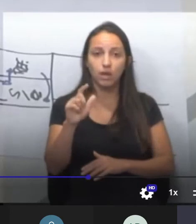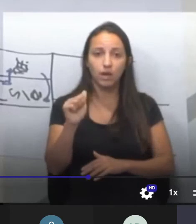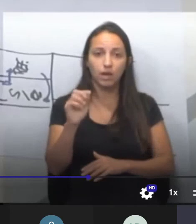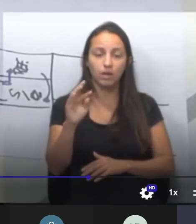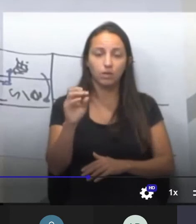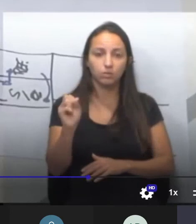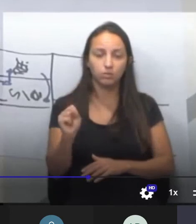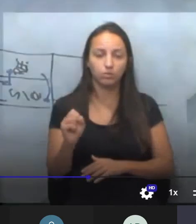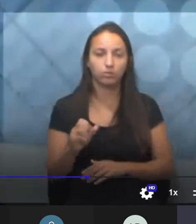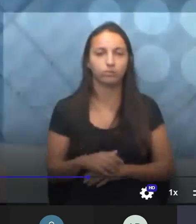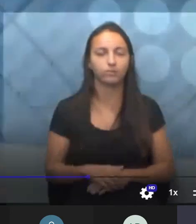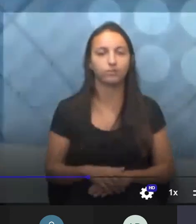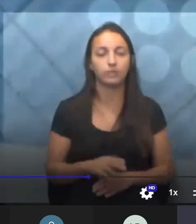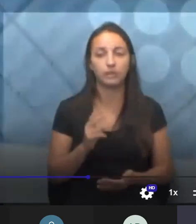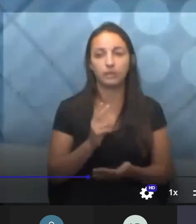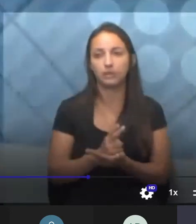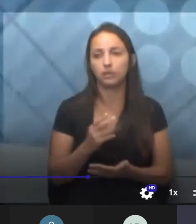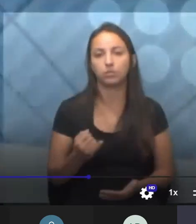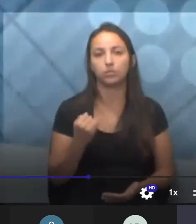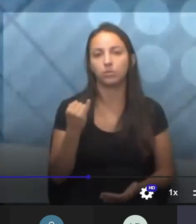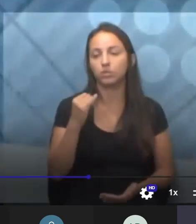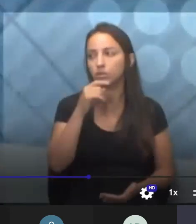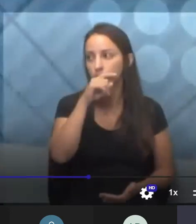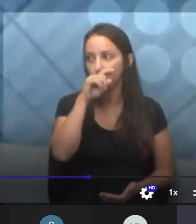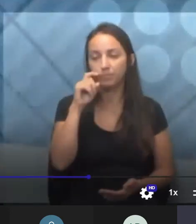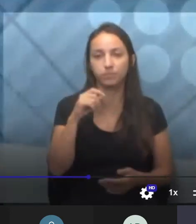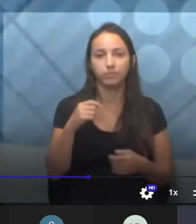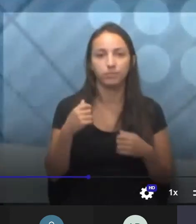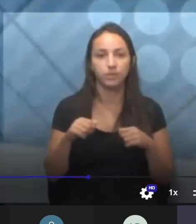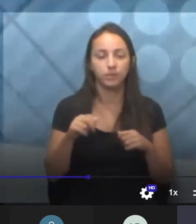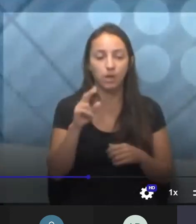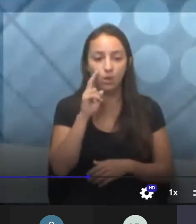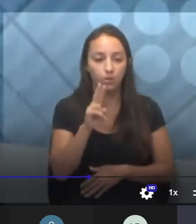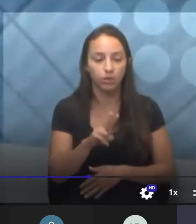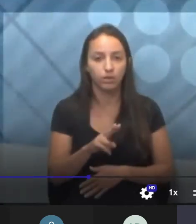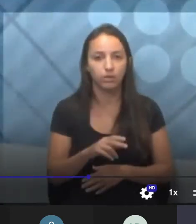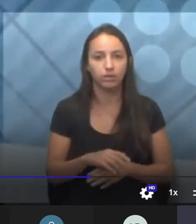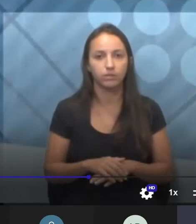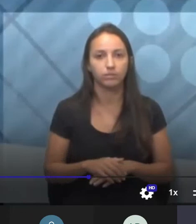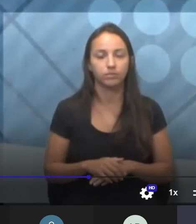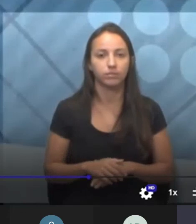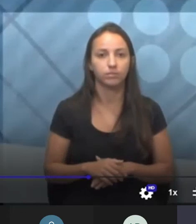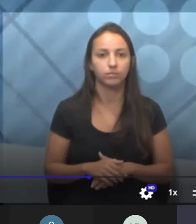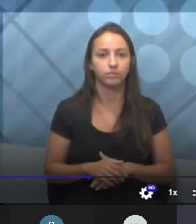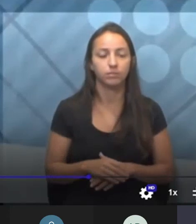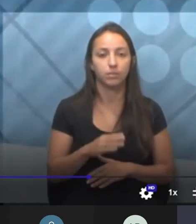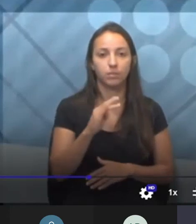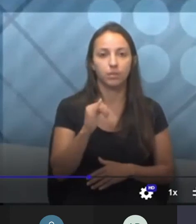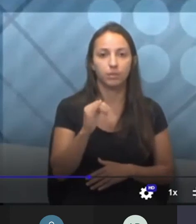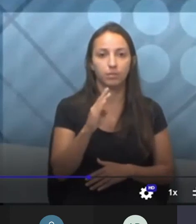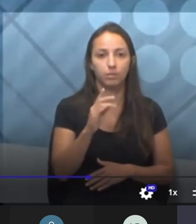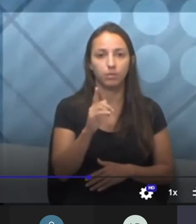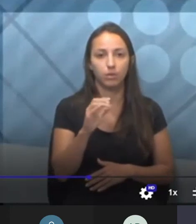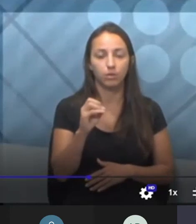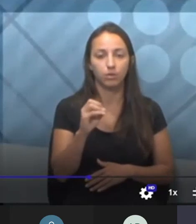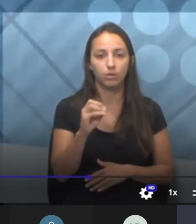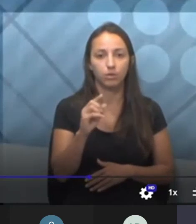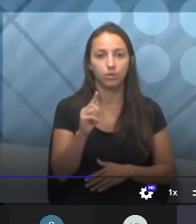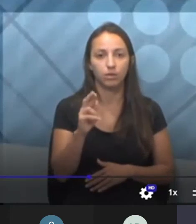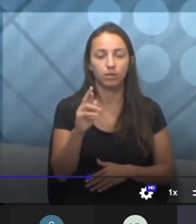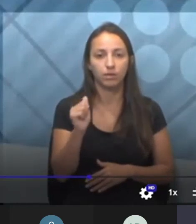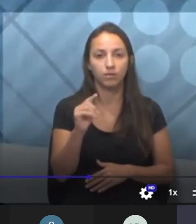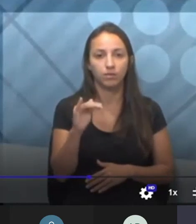tá? Sempre importante. Temos que olhar para a nossa bibliografia básica. Então,